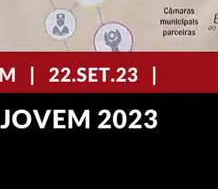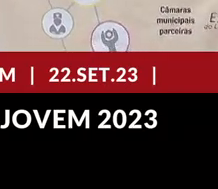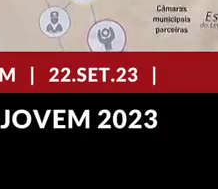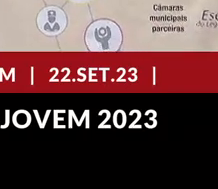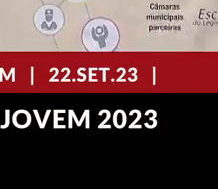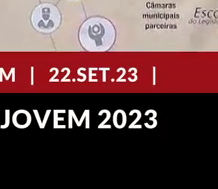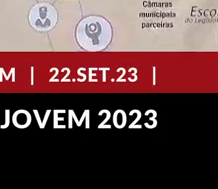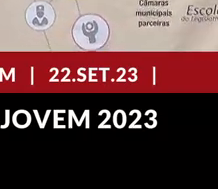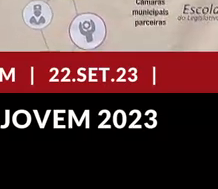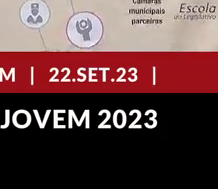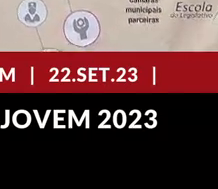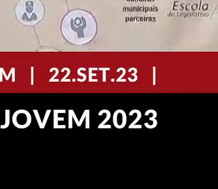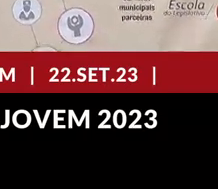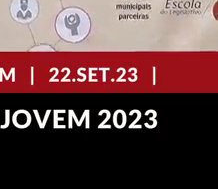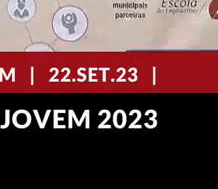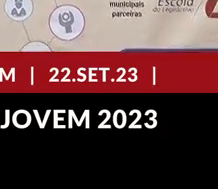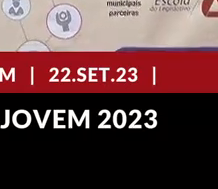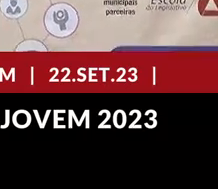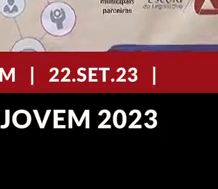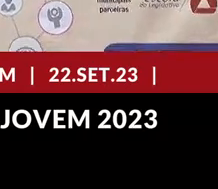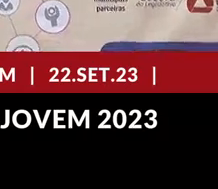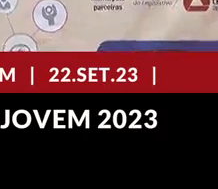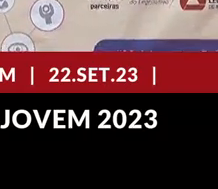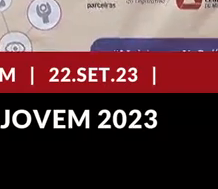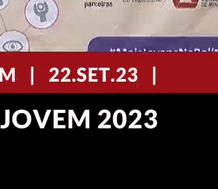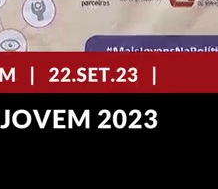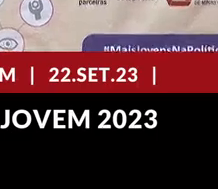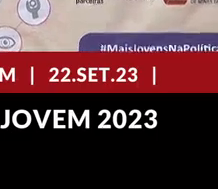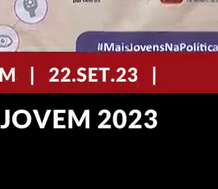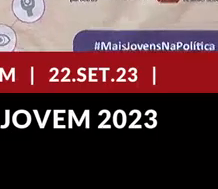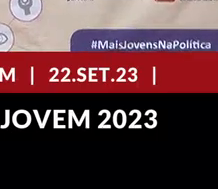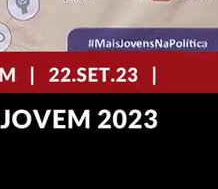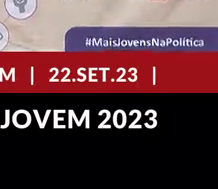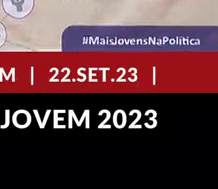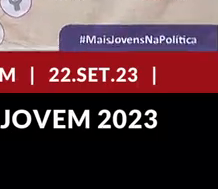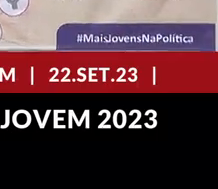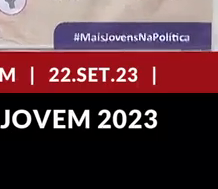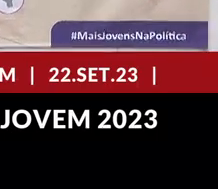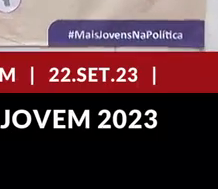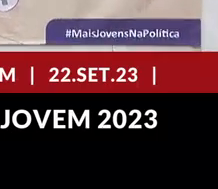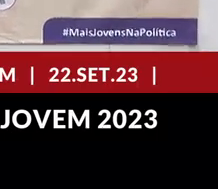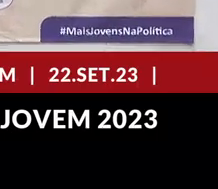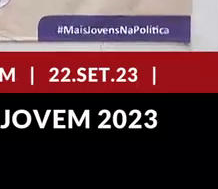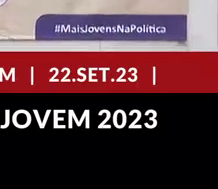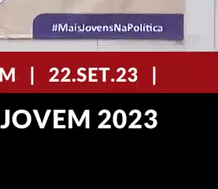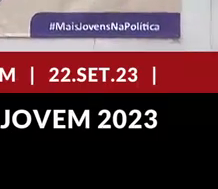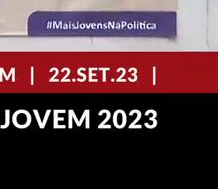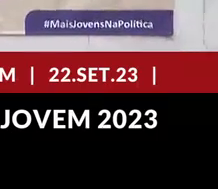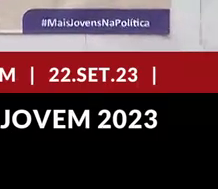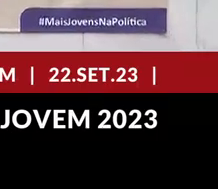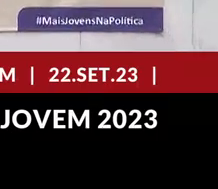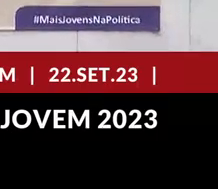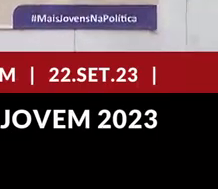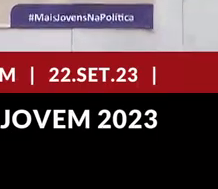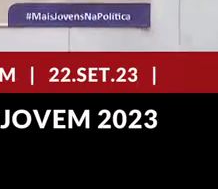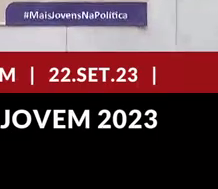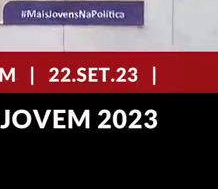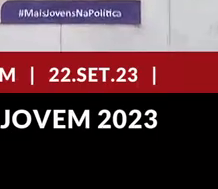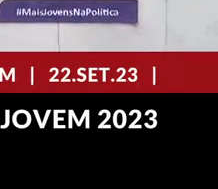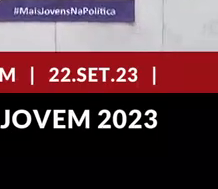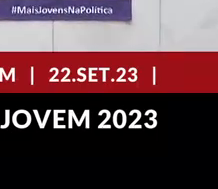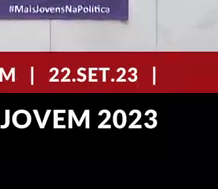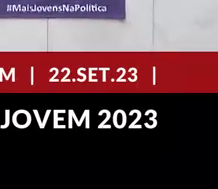desejo a vocês em nome do presidente da Assembleia Legislativa um bom retorno e que vocês ocupem cada vez mais a política